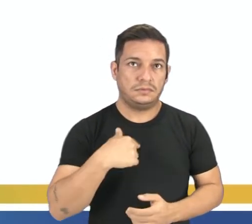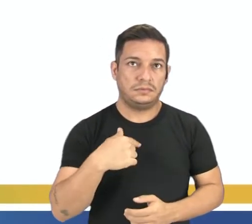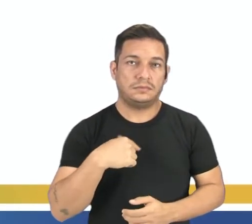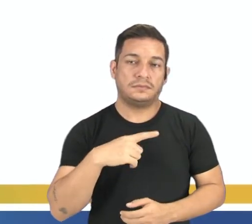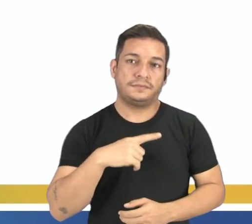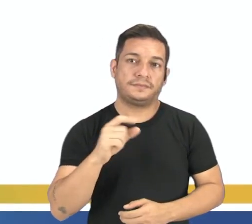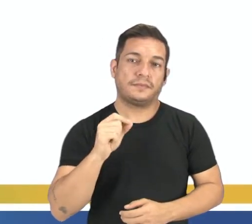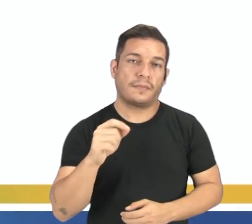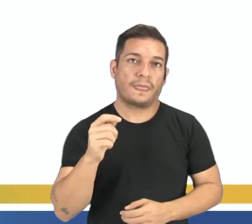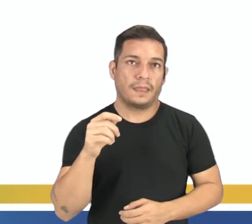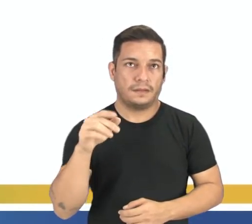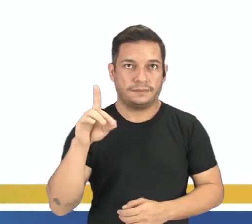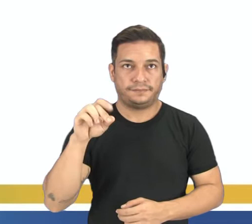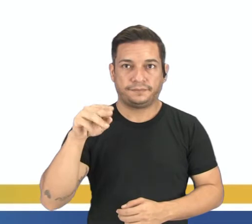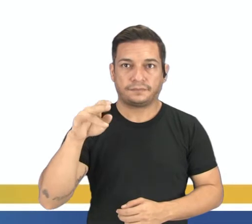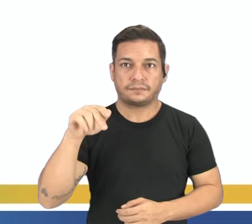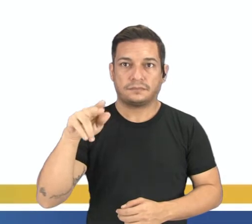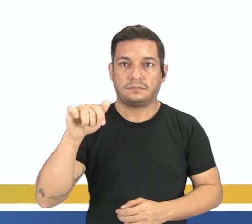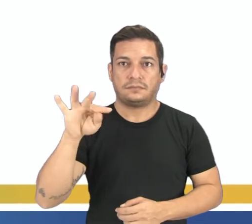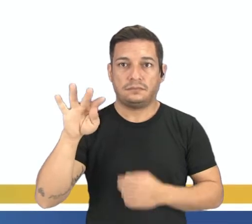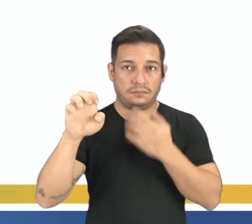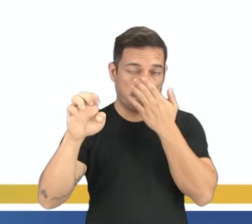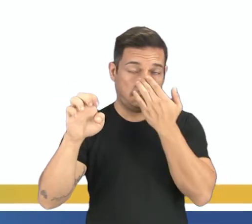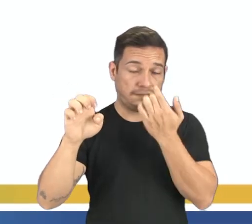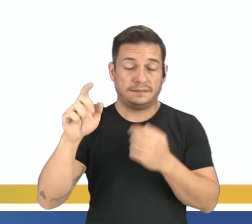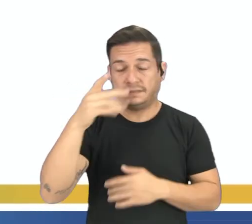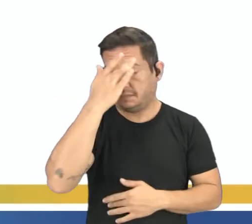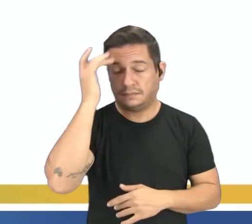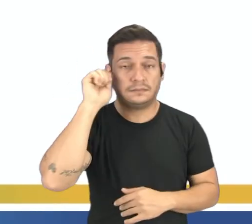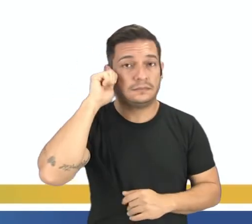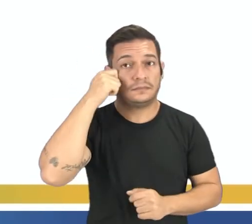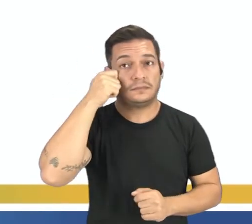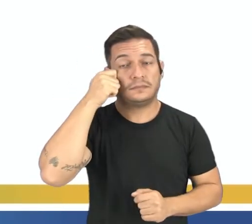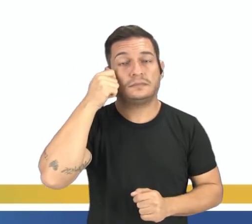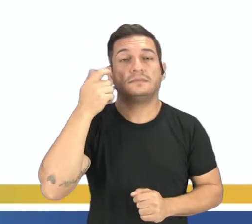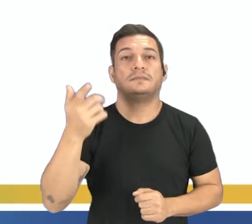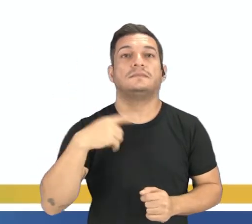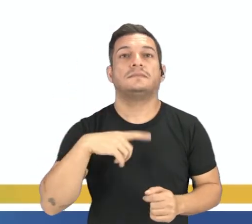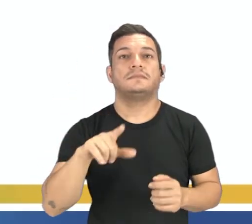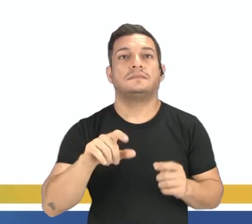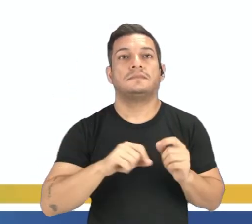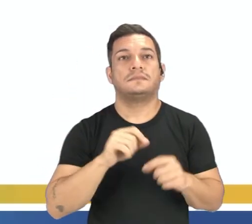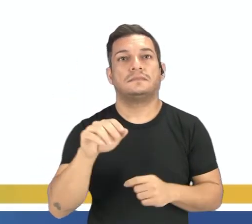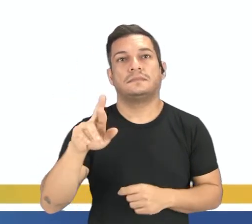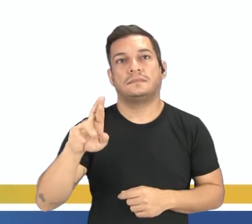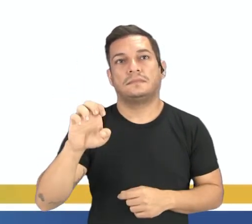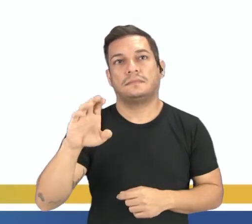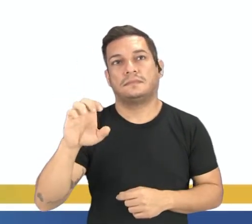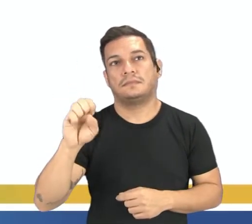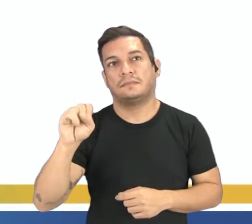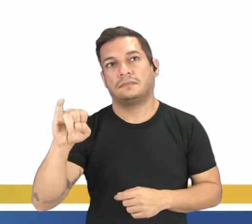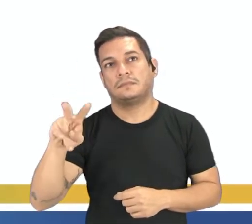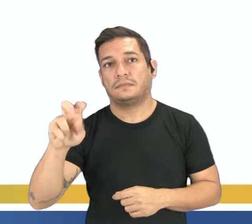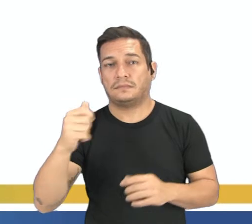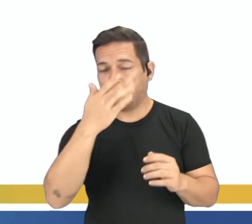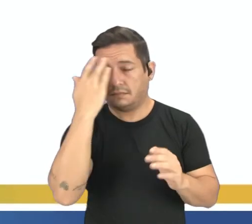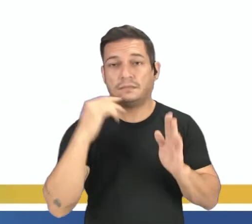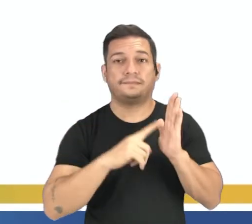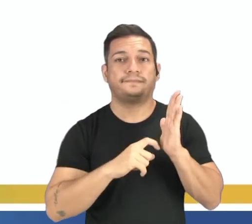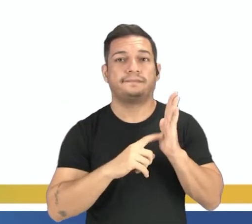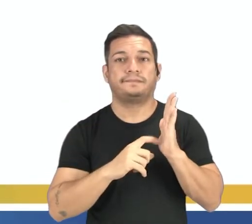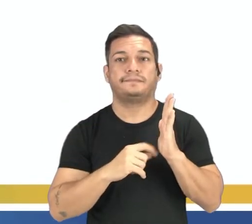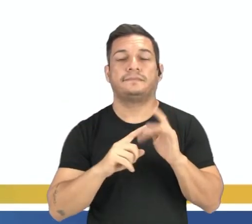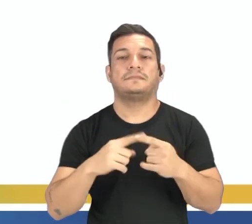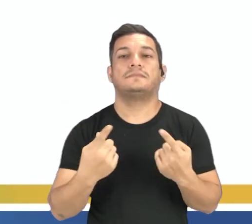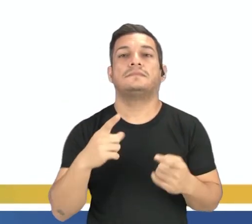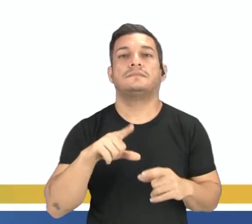totalmente dominante, que é uma pessoa negra, até ela totalmente recessiva, uma pessoa muito branca. Mas